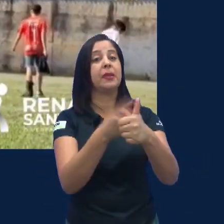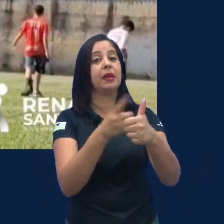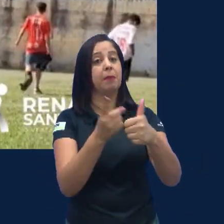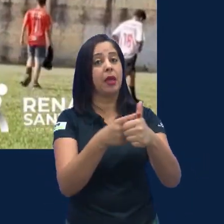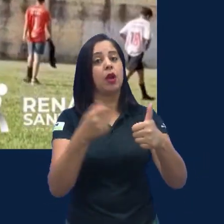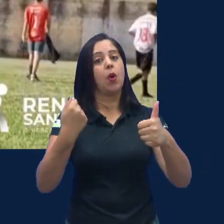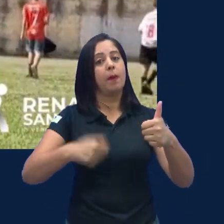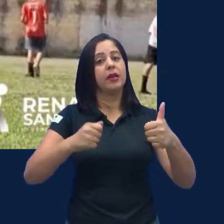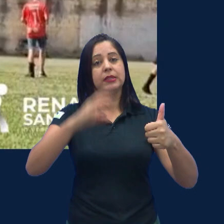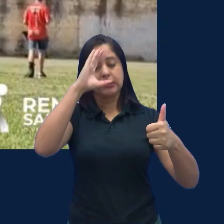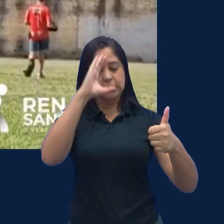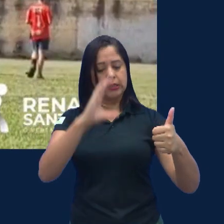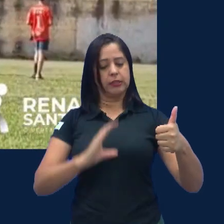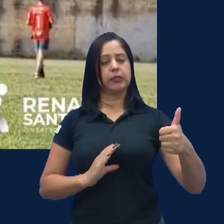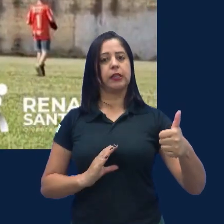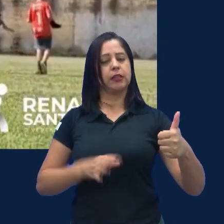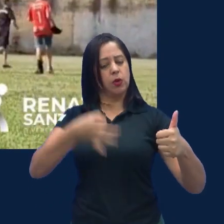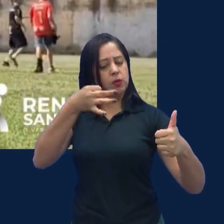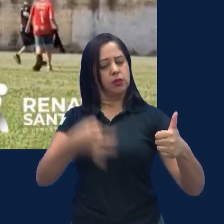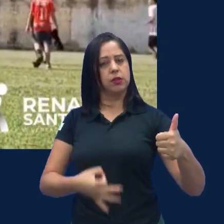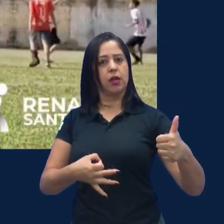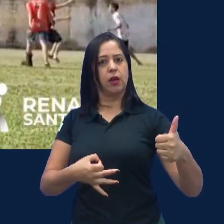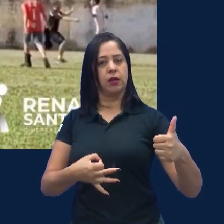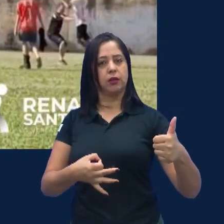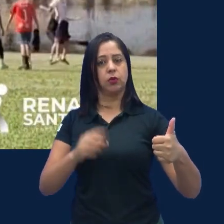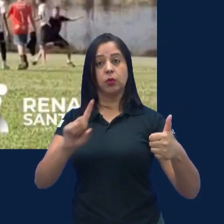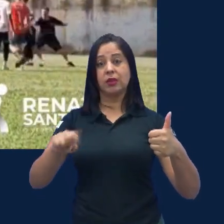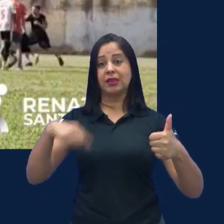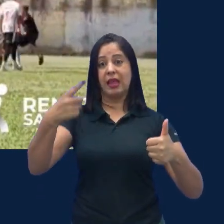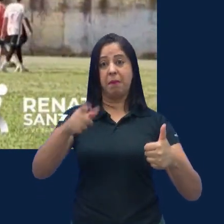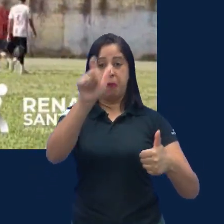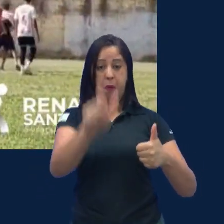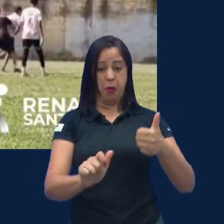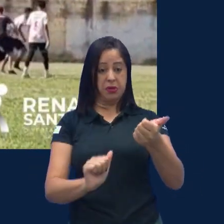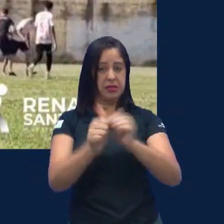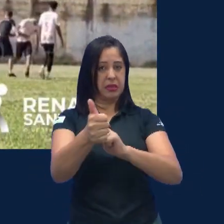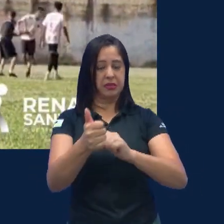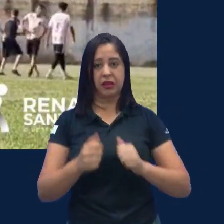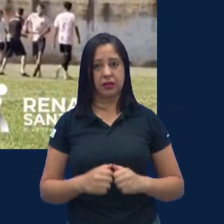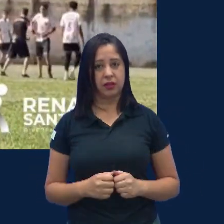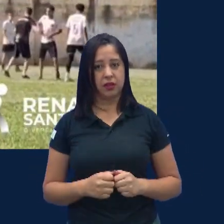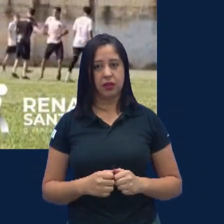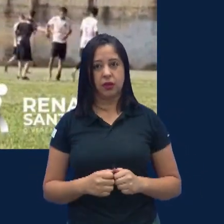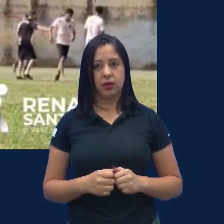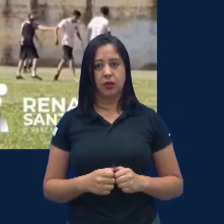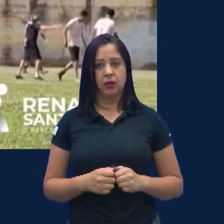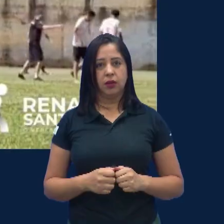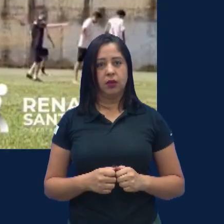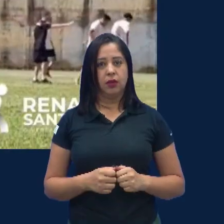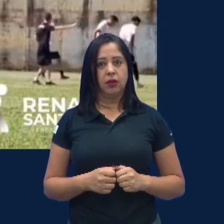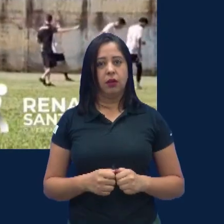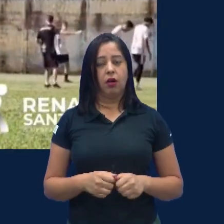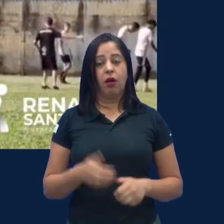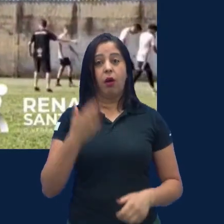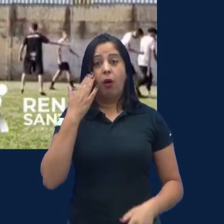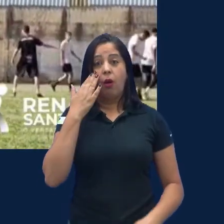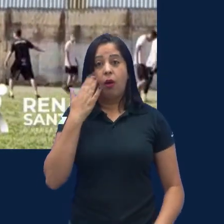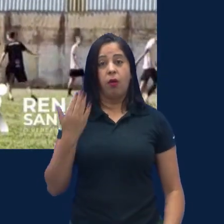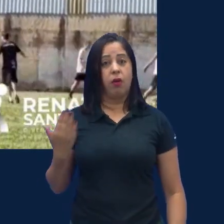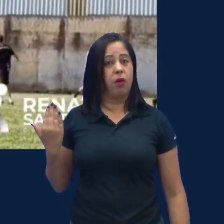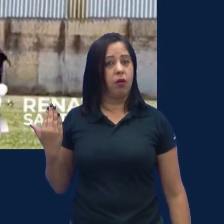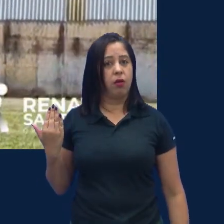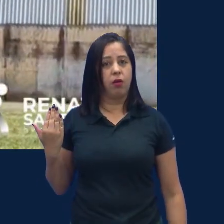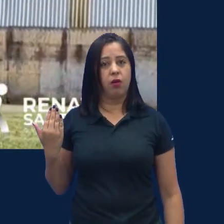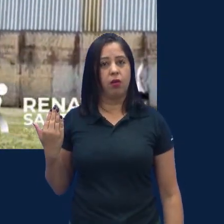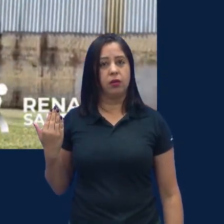cidadão, depois o atleta. Ó, atletas agredindo, comissão técnica, adversário, é uma coisa absurda. Eu sou